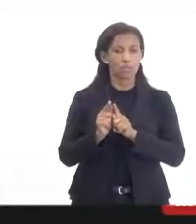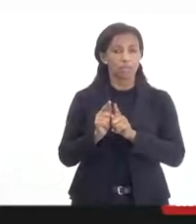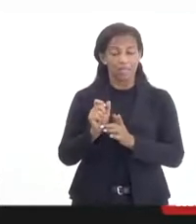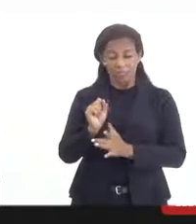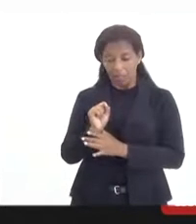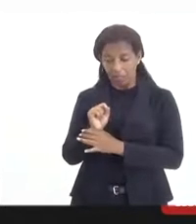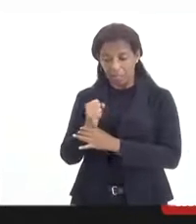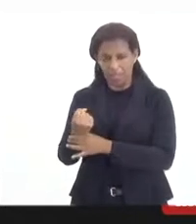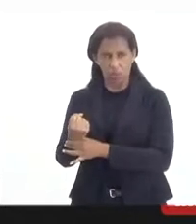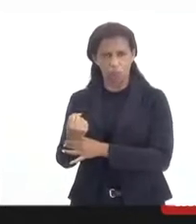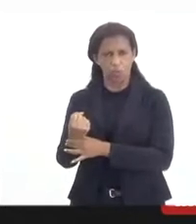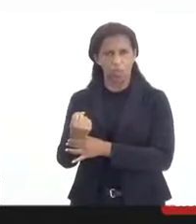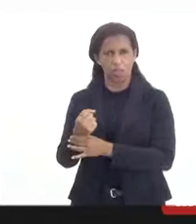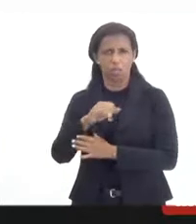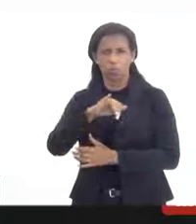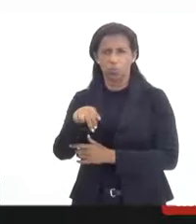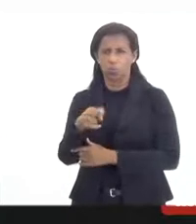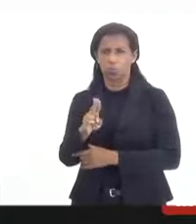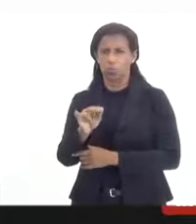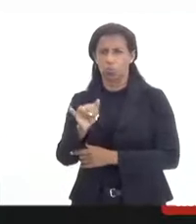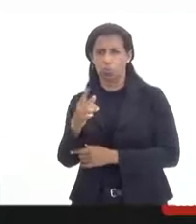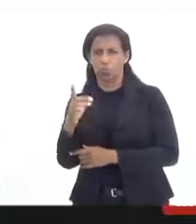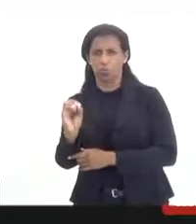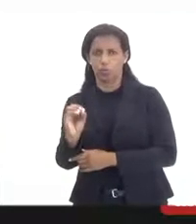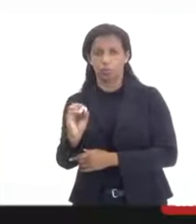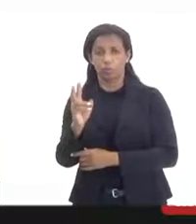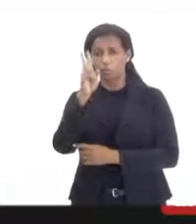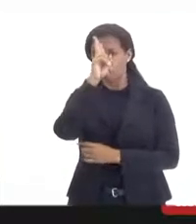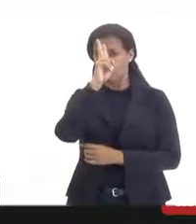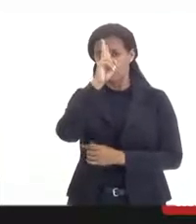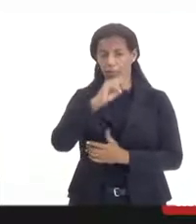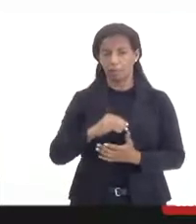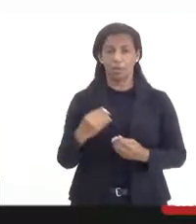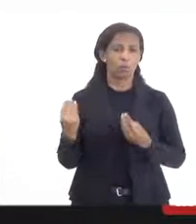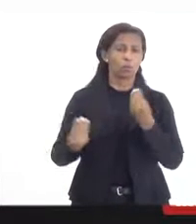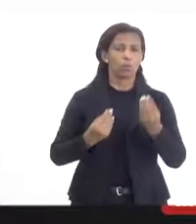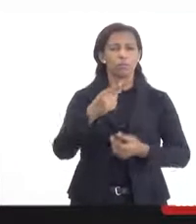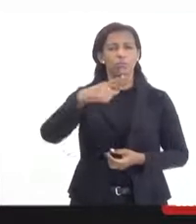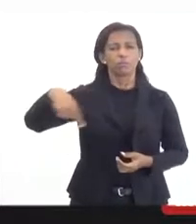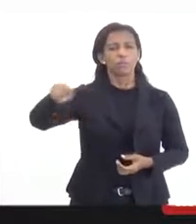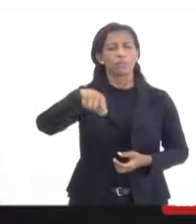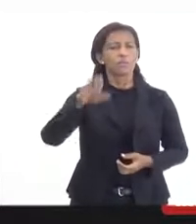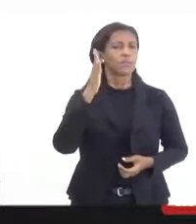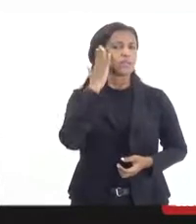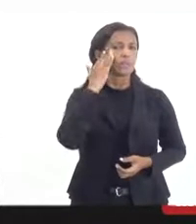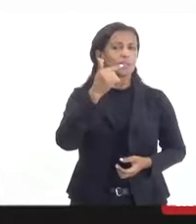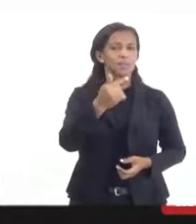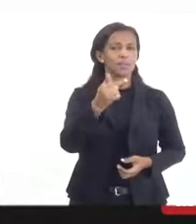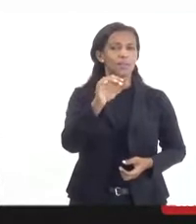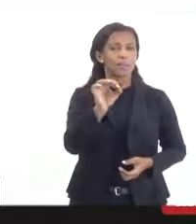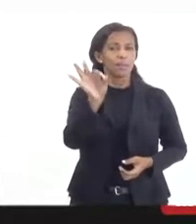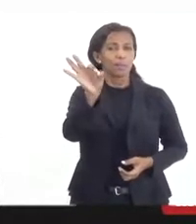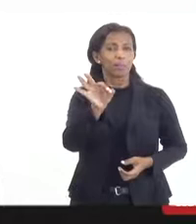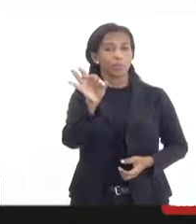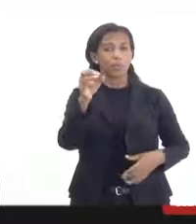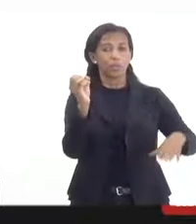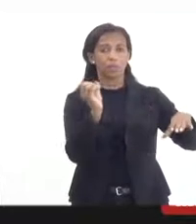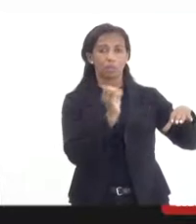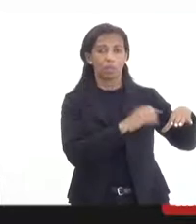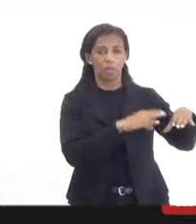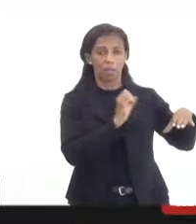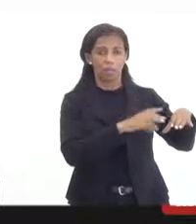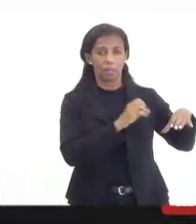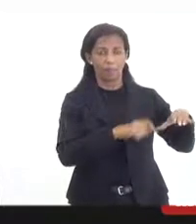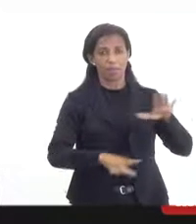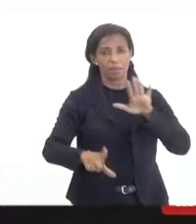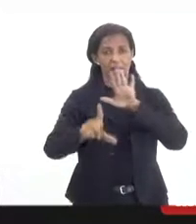o juízo, né? Lembrando que, como os senhores e senhoras sabem, 70% dos nossos depósitos em razão de lei